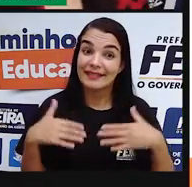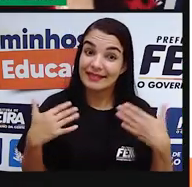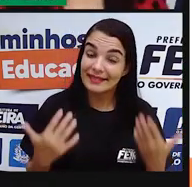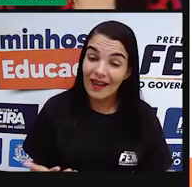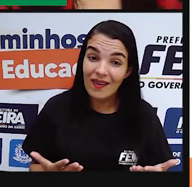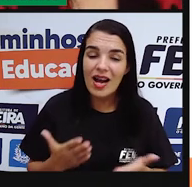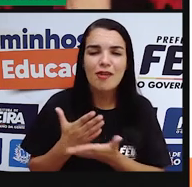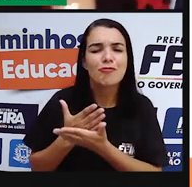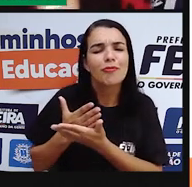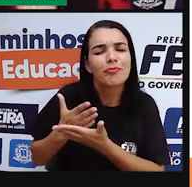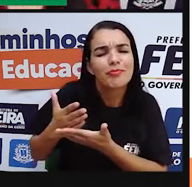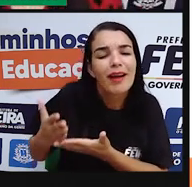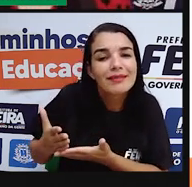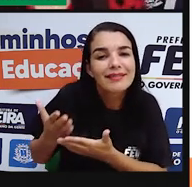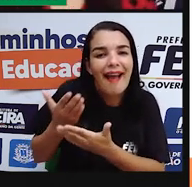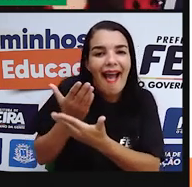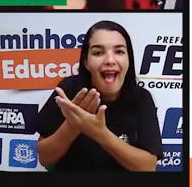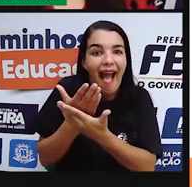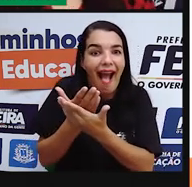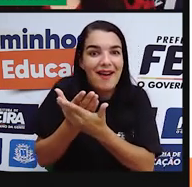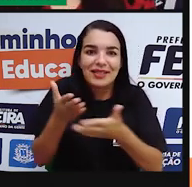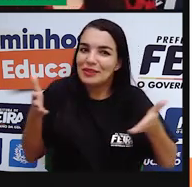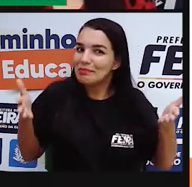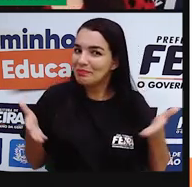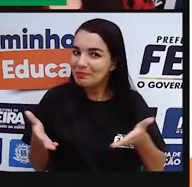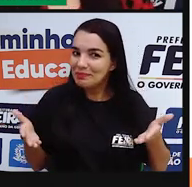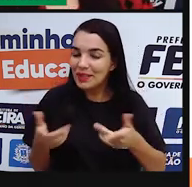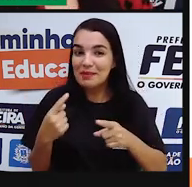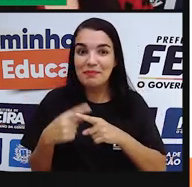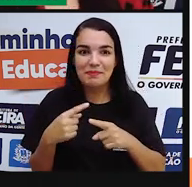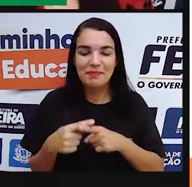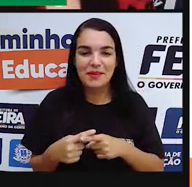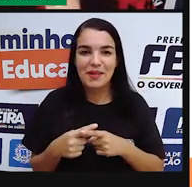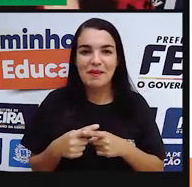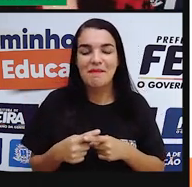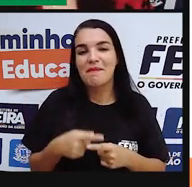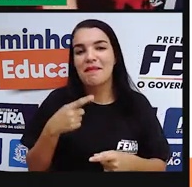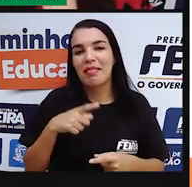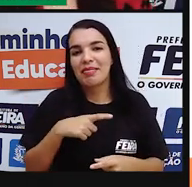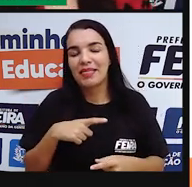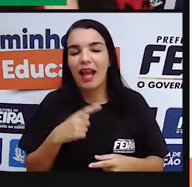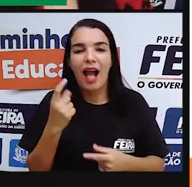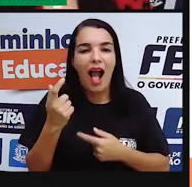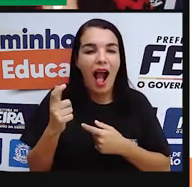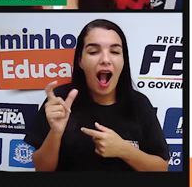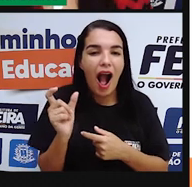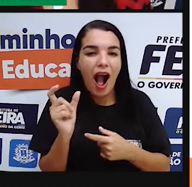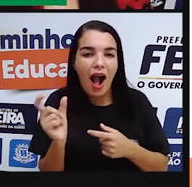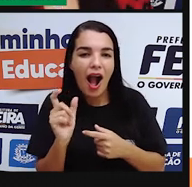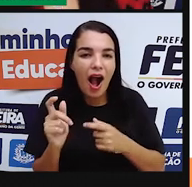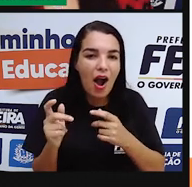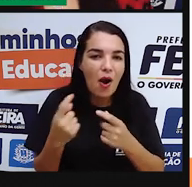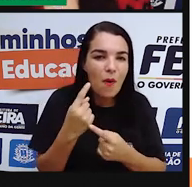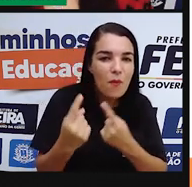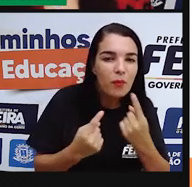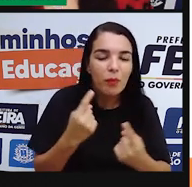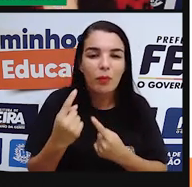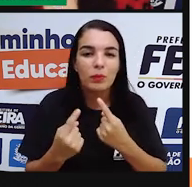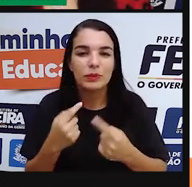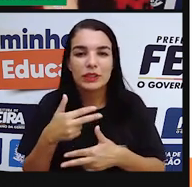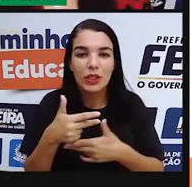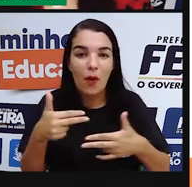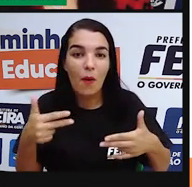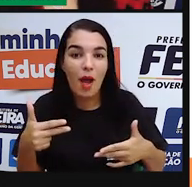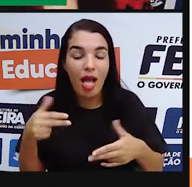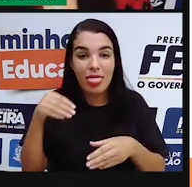E assim a gente começa aí a nossa aula falando sobre alguns elementos do São João, né? Ele já citou